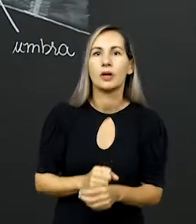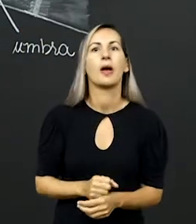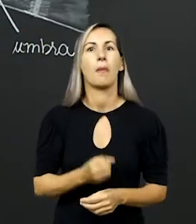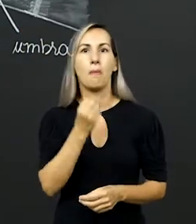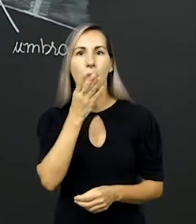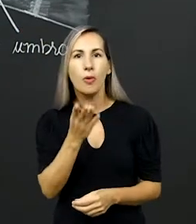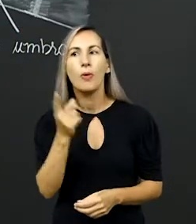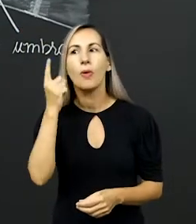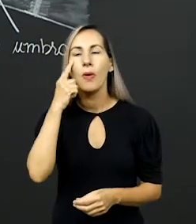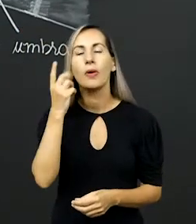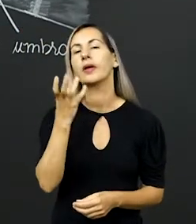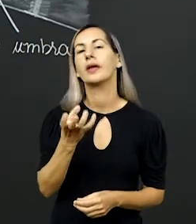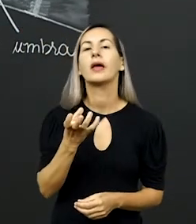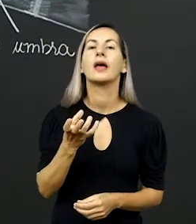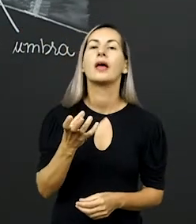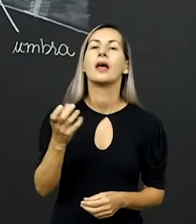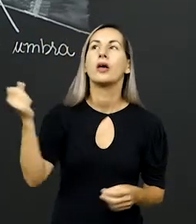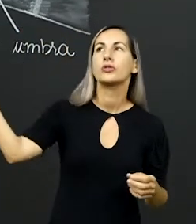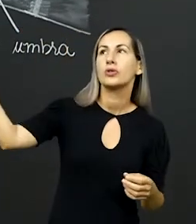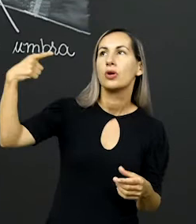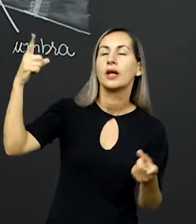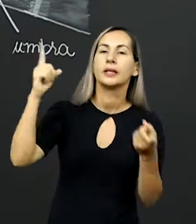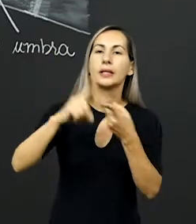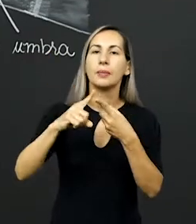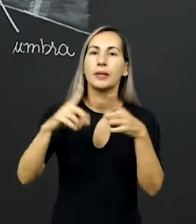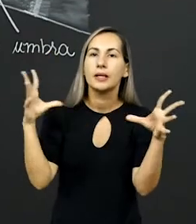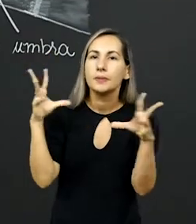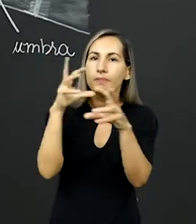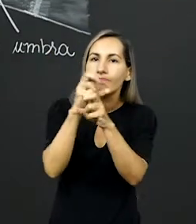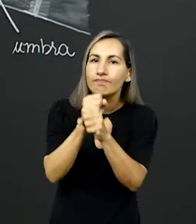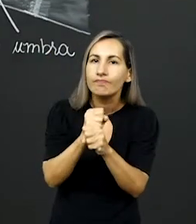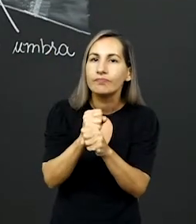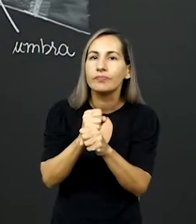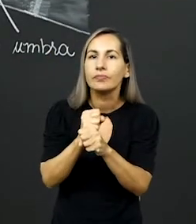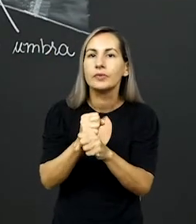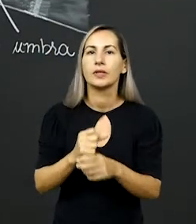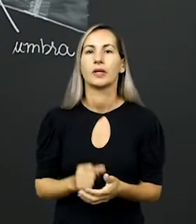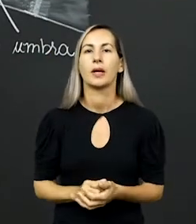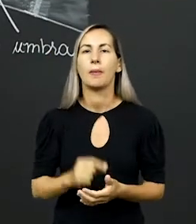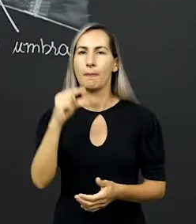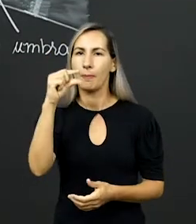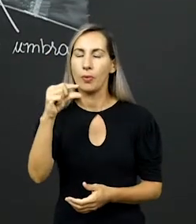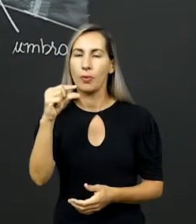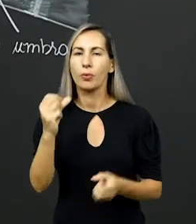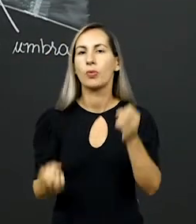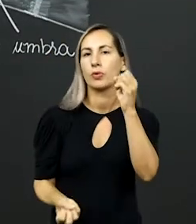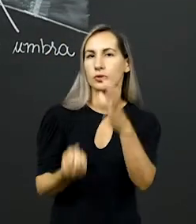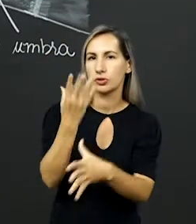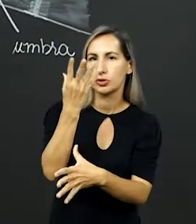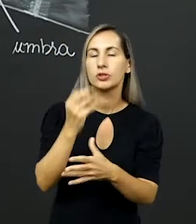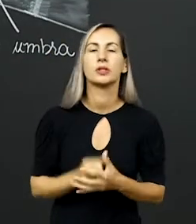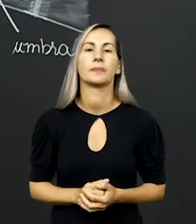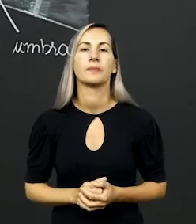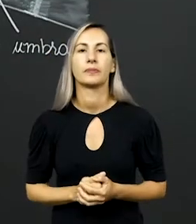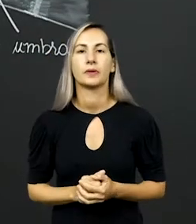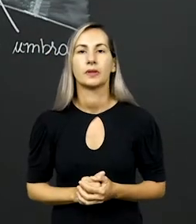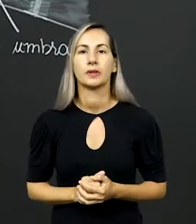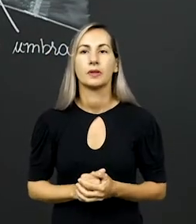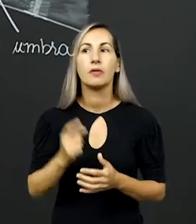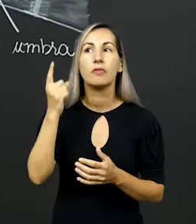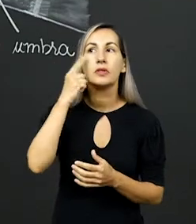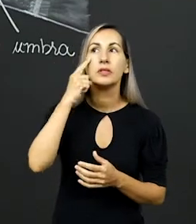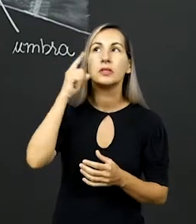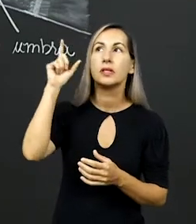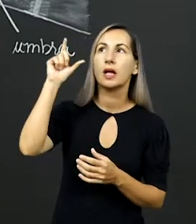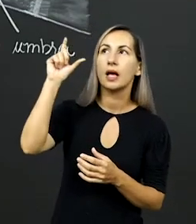para ver um eclipse solar. O eclipse solar ele é muito mais raro de acontecer e a visibilidade